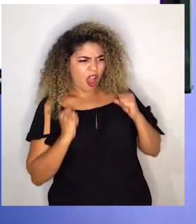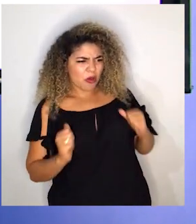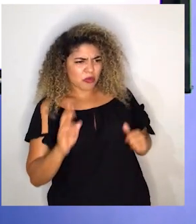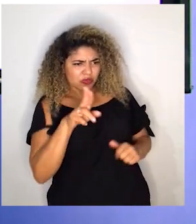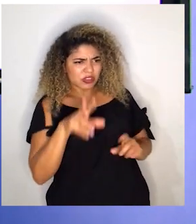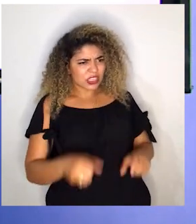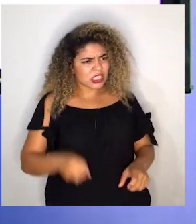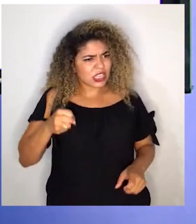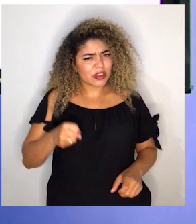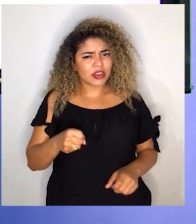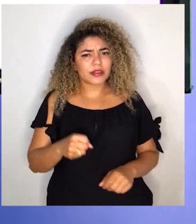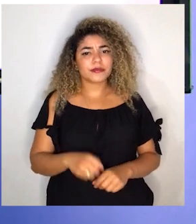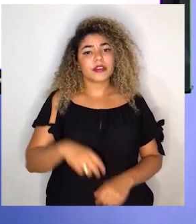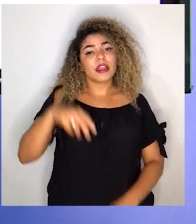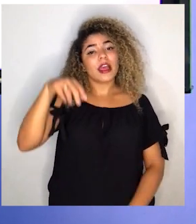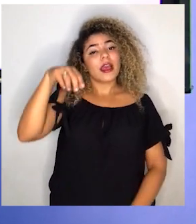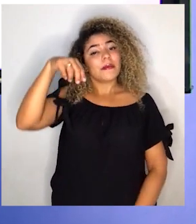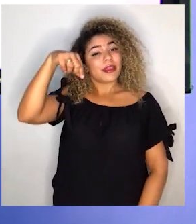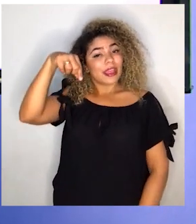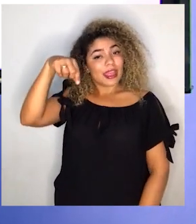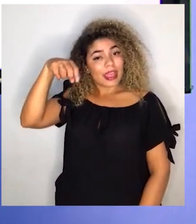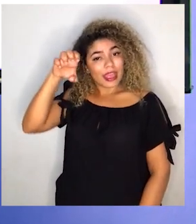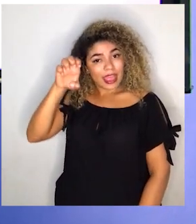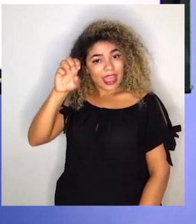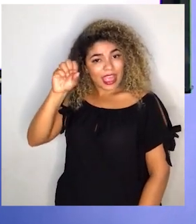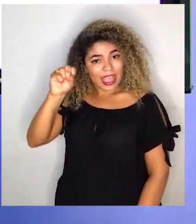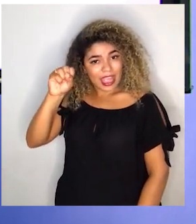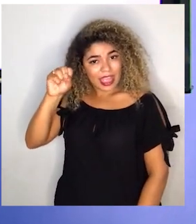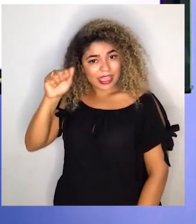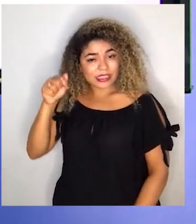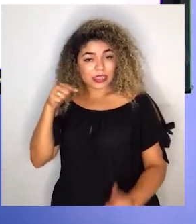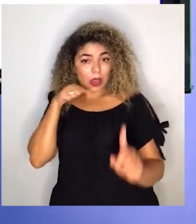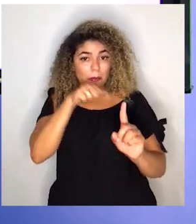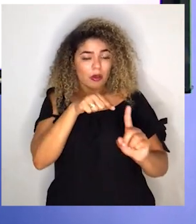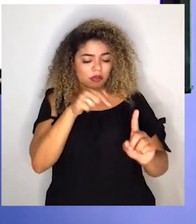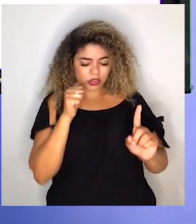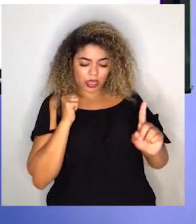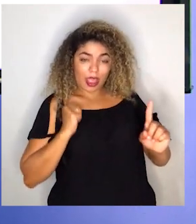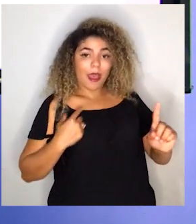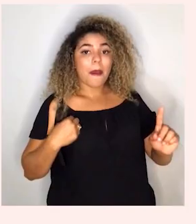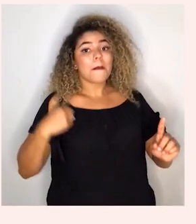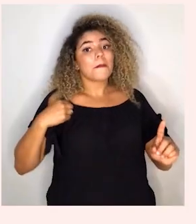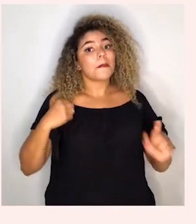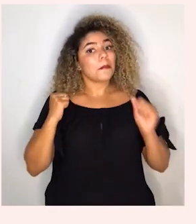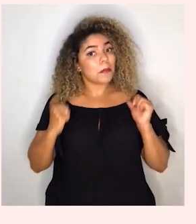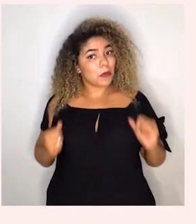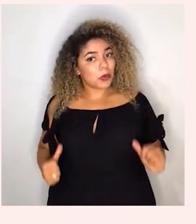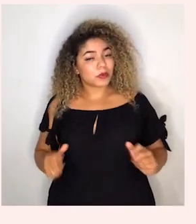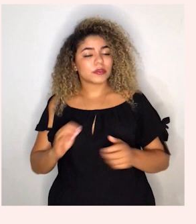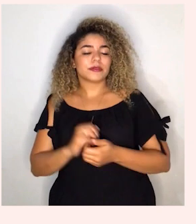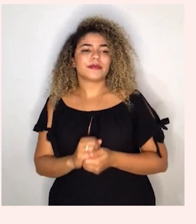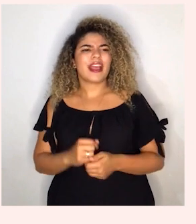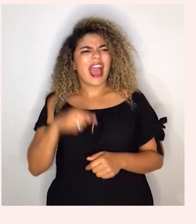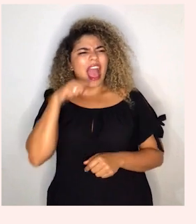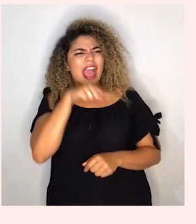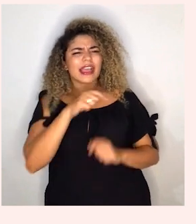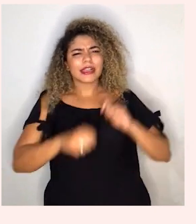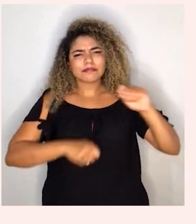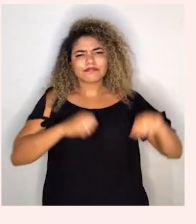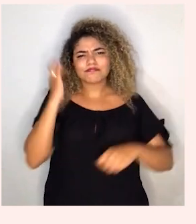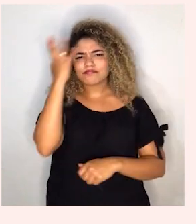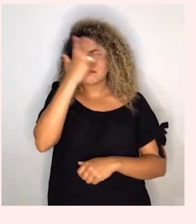está segurando? Utilizamos o pronome essa para indicar bolsa. E aquelas bicicletas